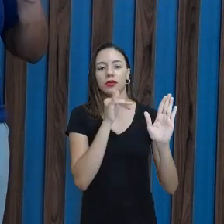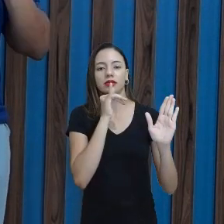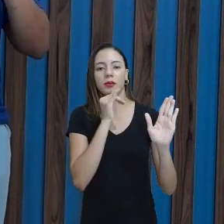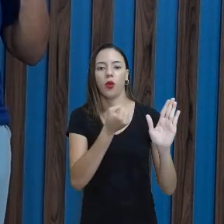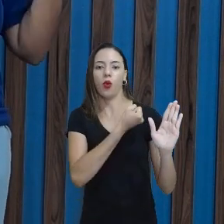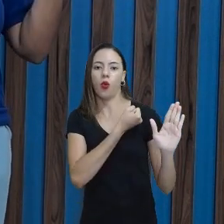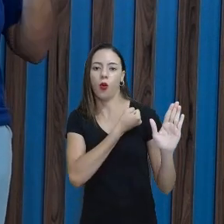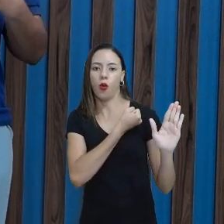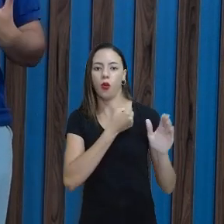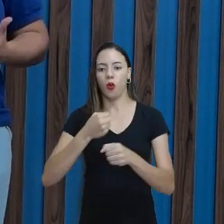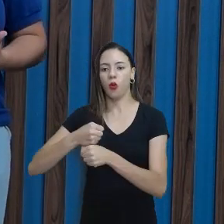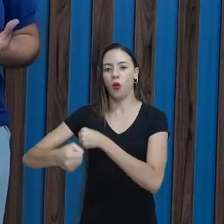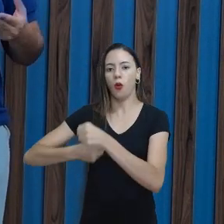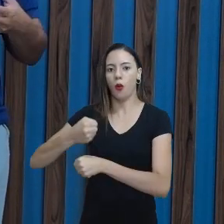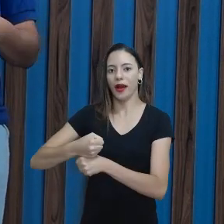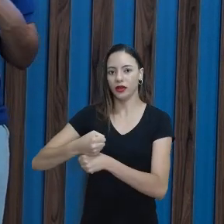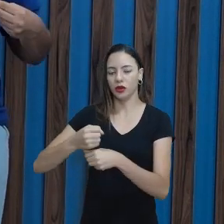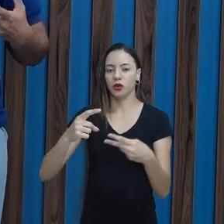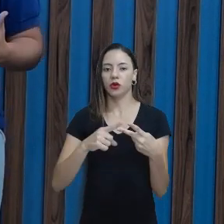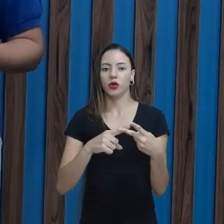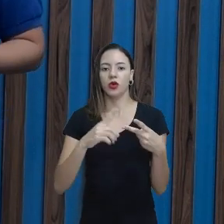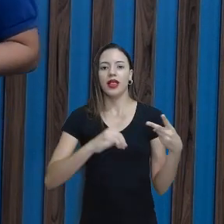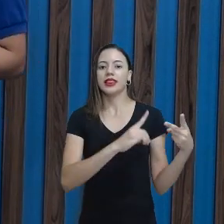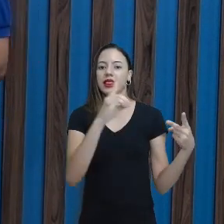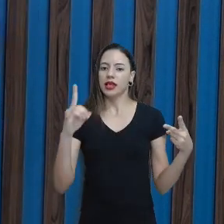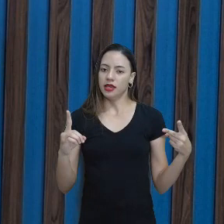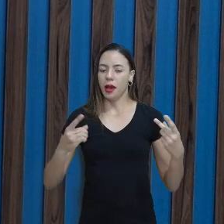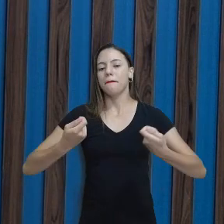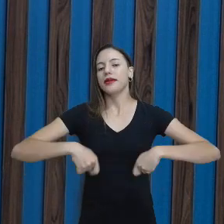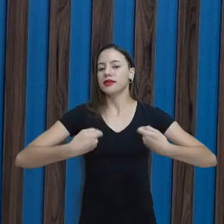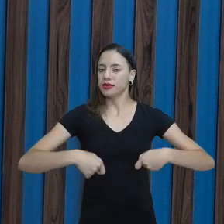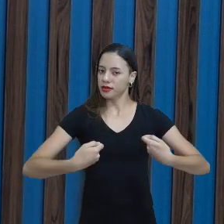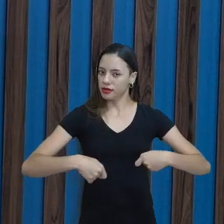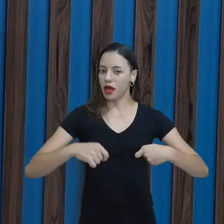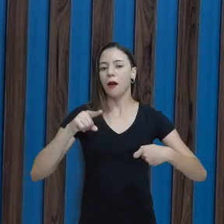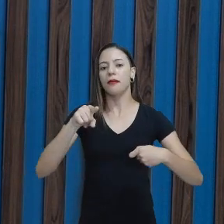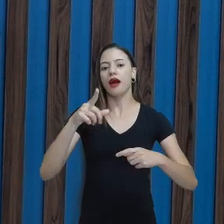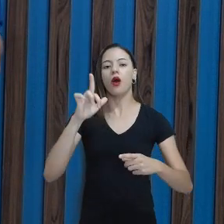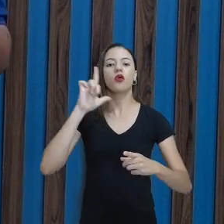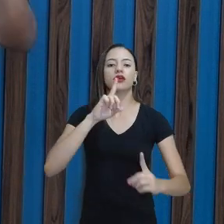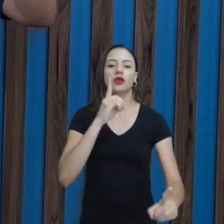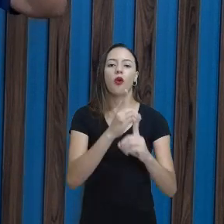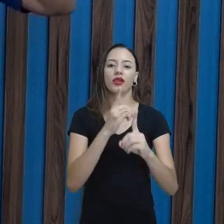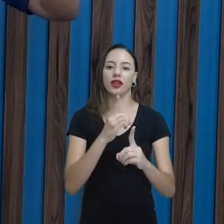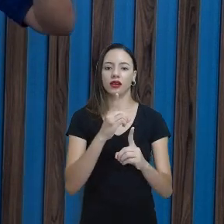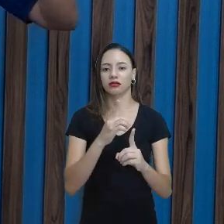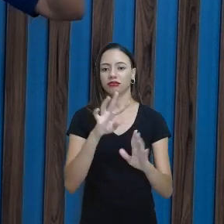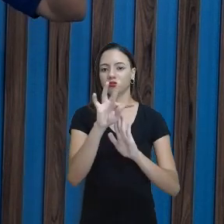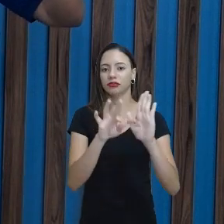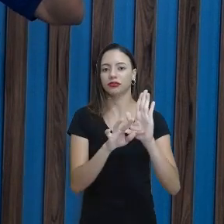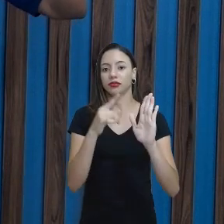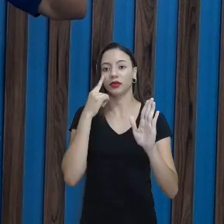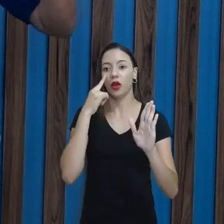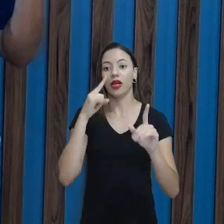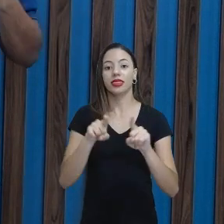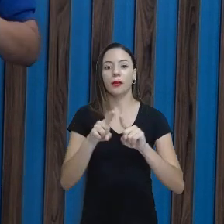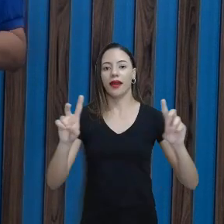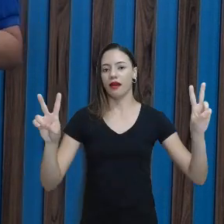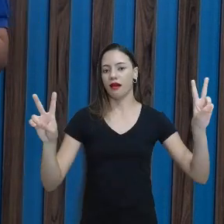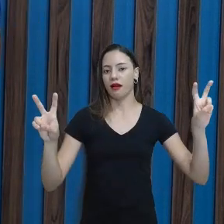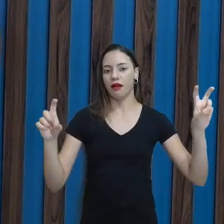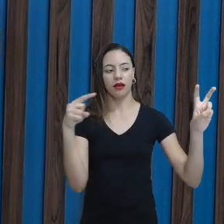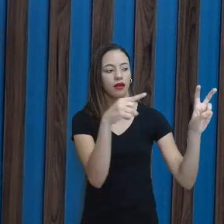página, né? As marcas de localização, né? E aqui a gente tem, ó, aí as aspas marcando a